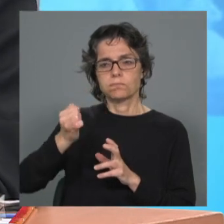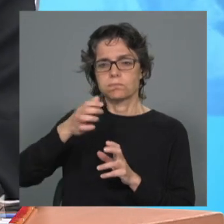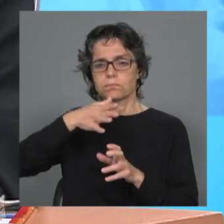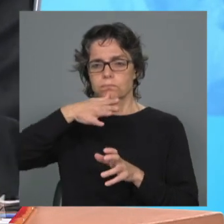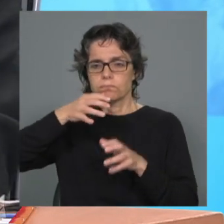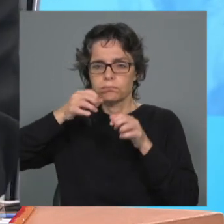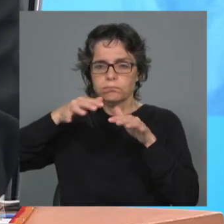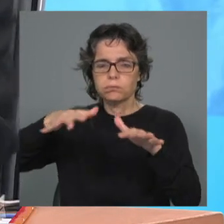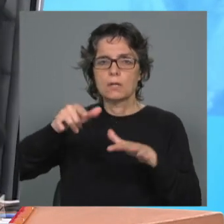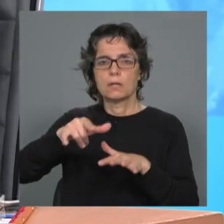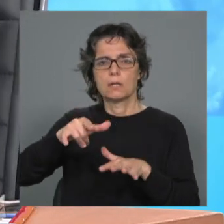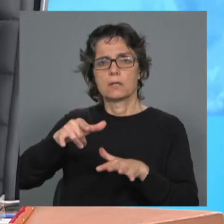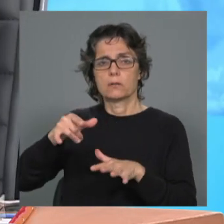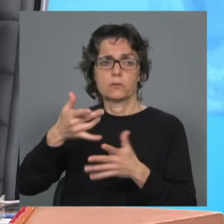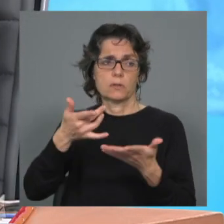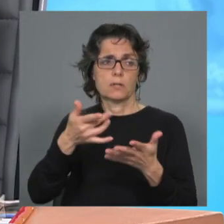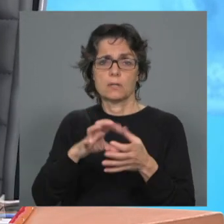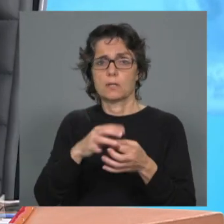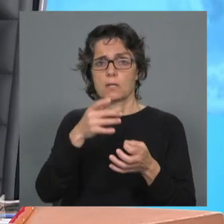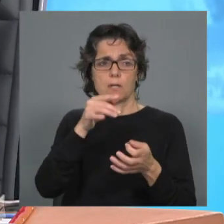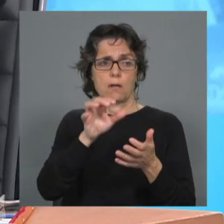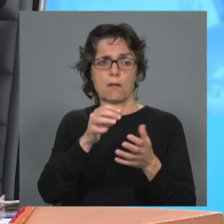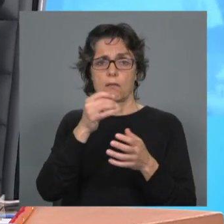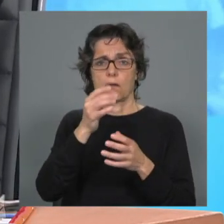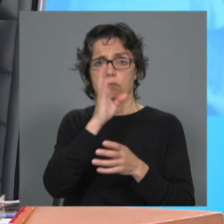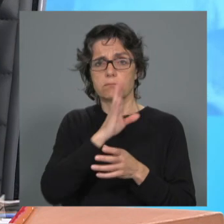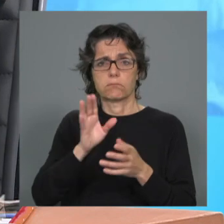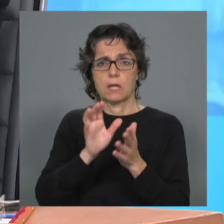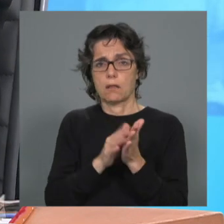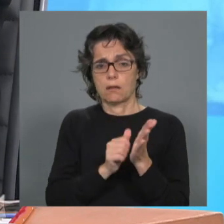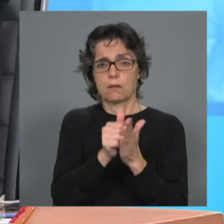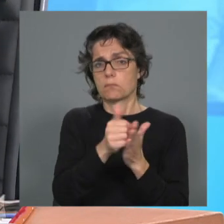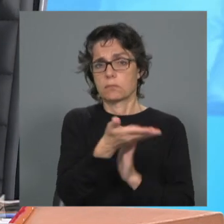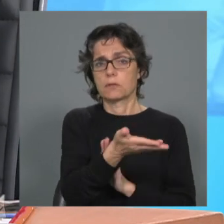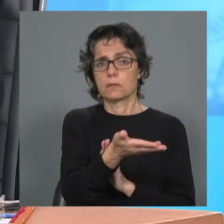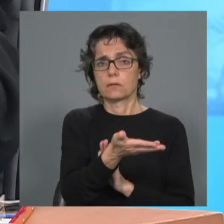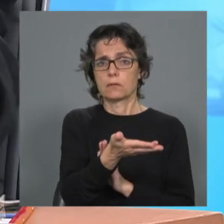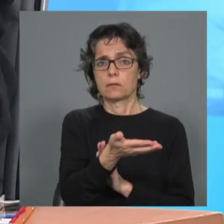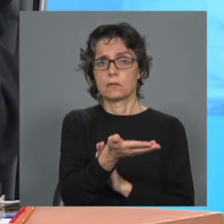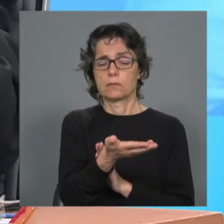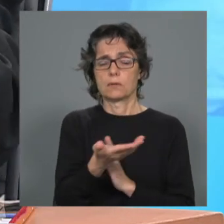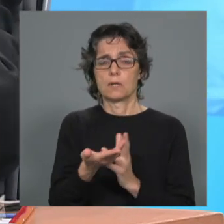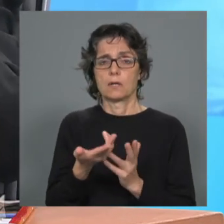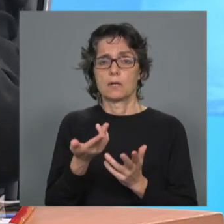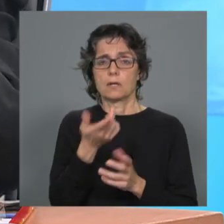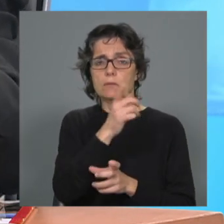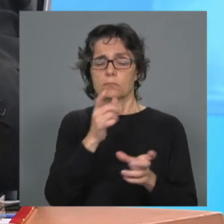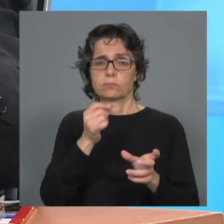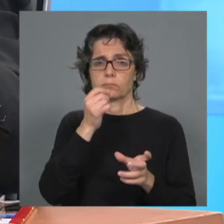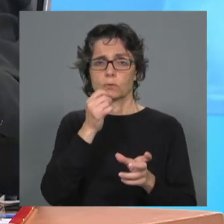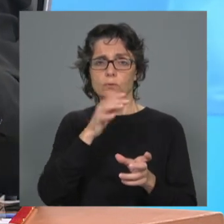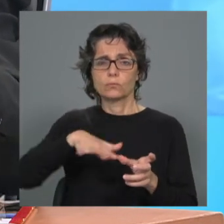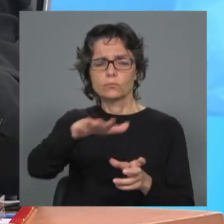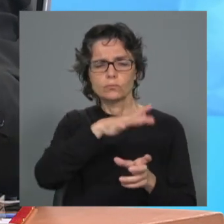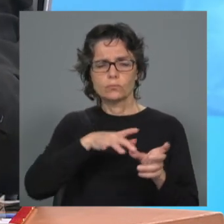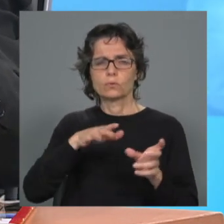muito comum à tradição bíblica, quer a tradição vivida pelo povo de Israel, porque